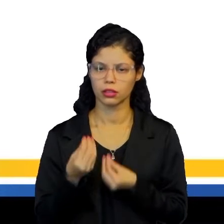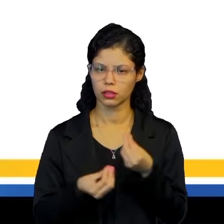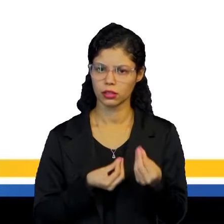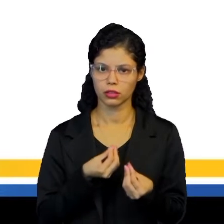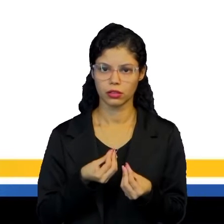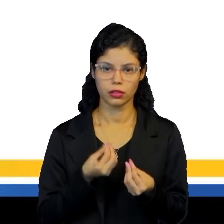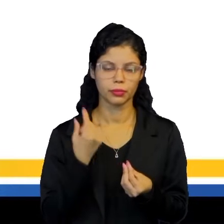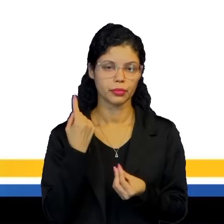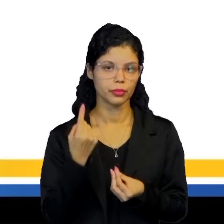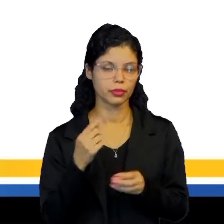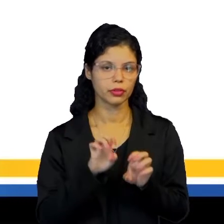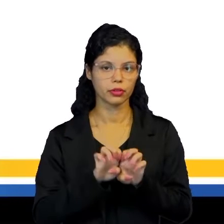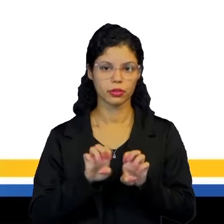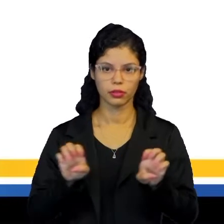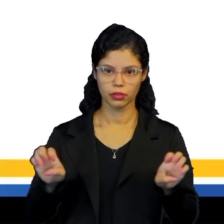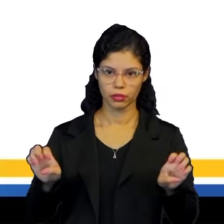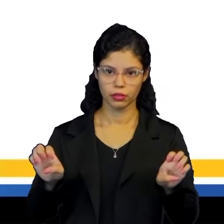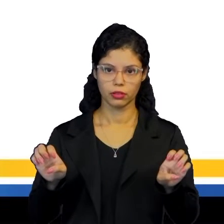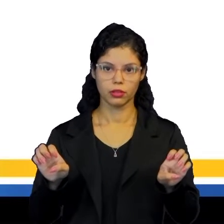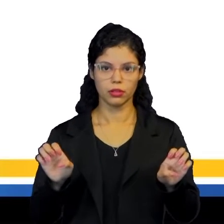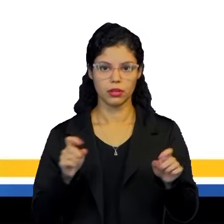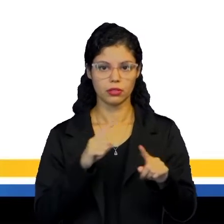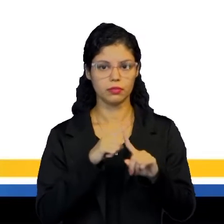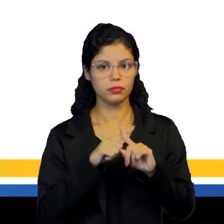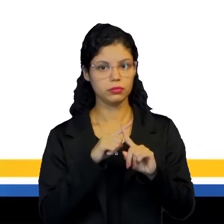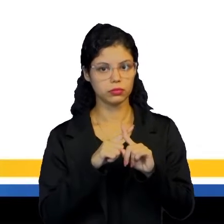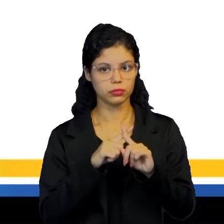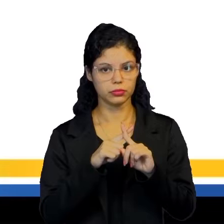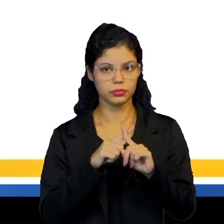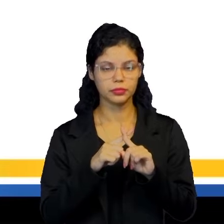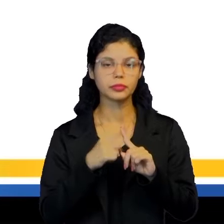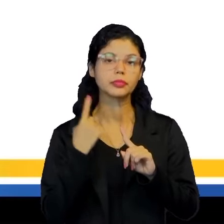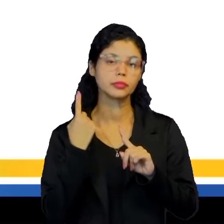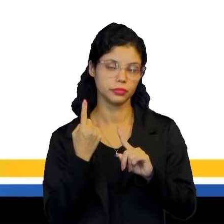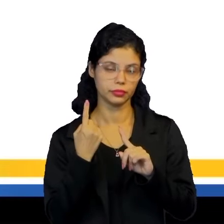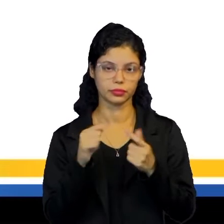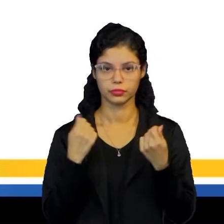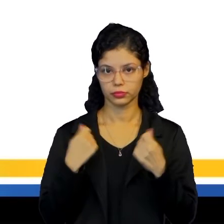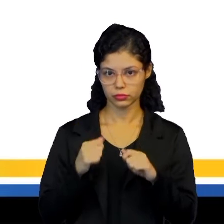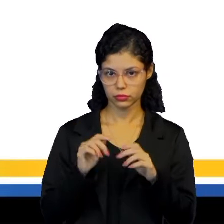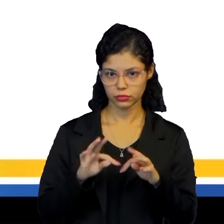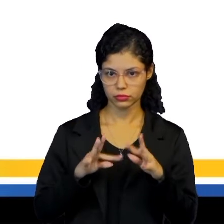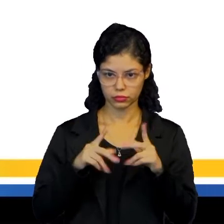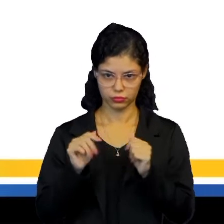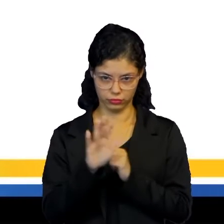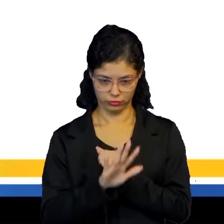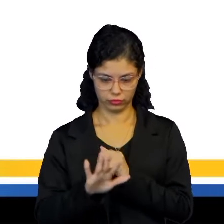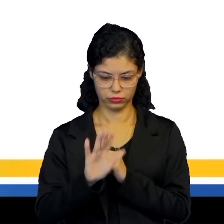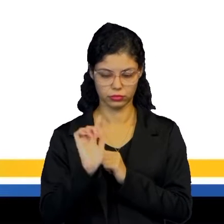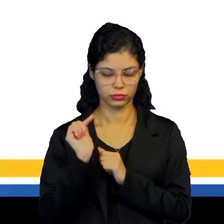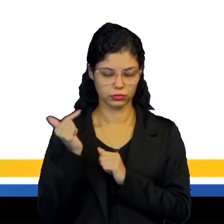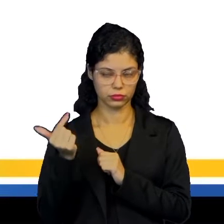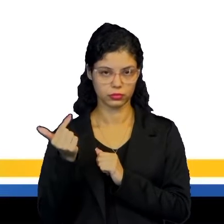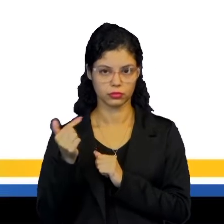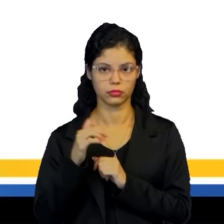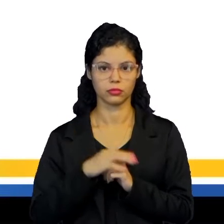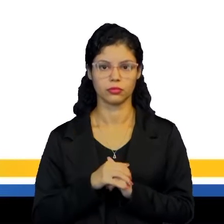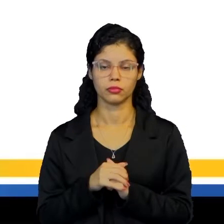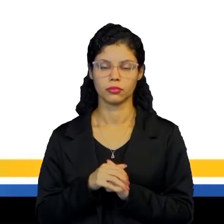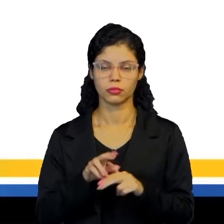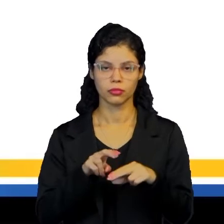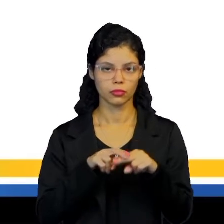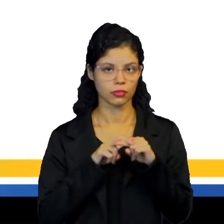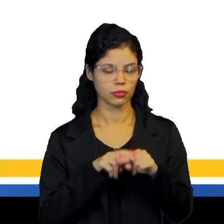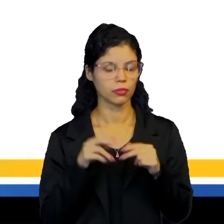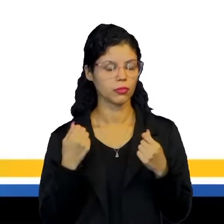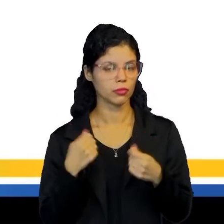se trata de uma equação, se multiplicar um membro, é preciso multiplicar o outro. Por